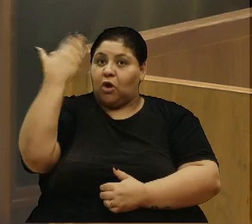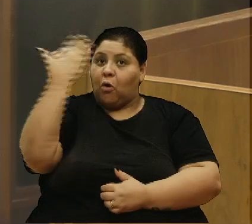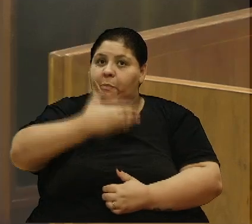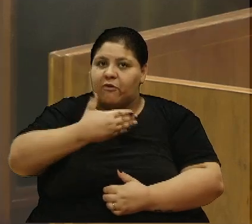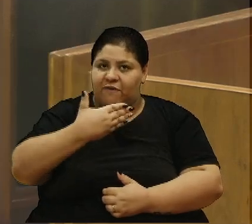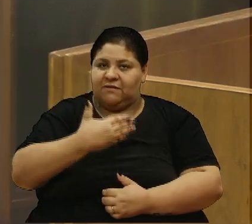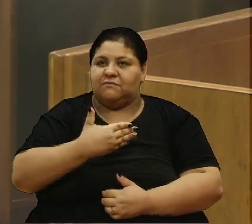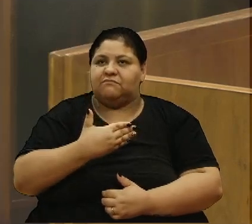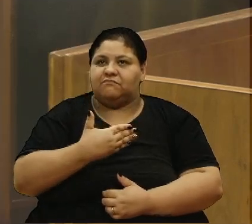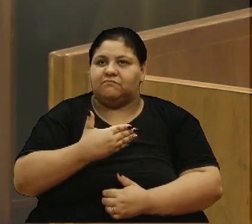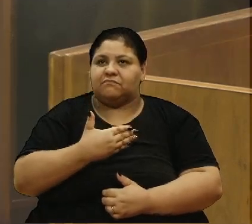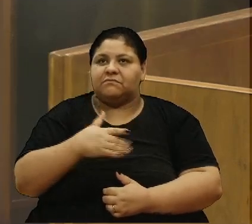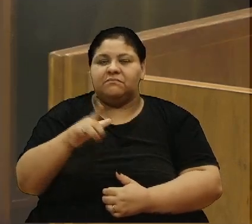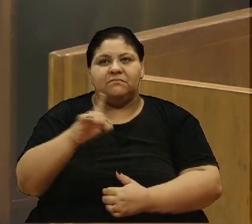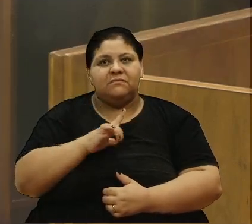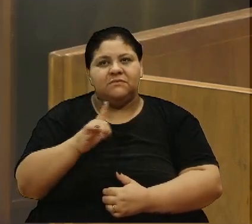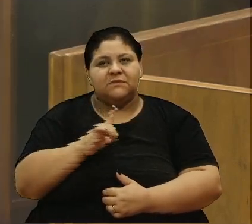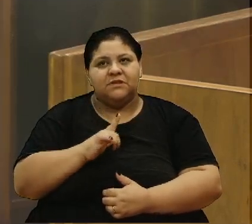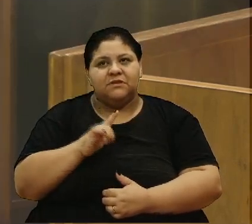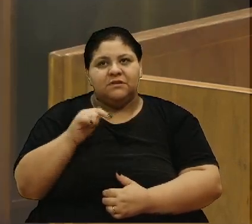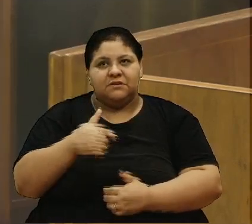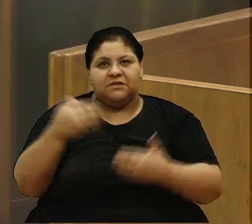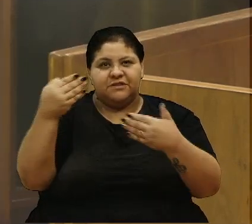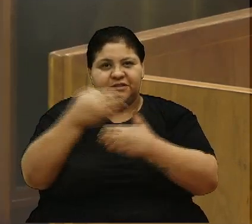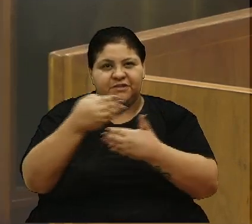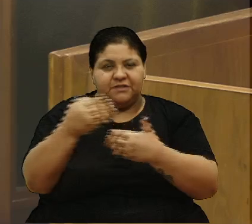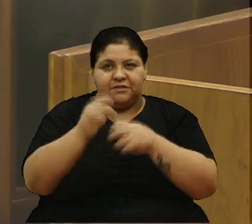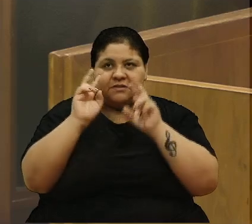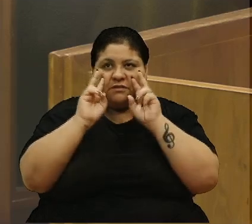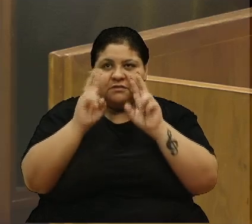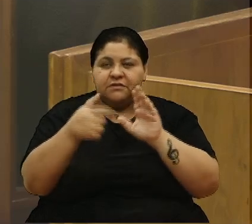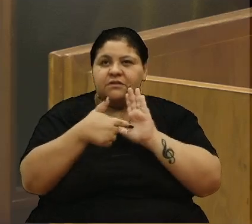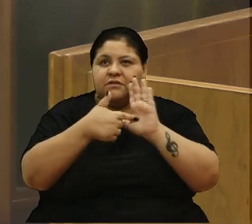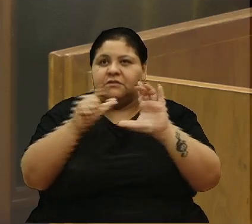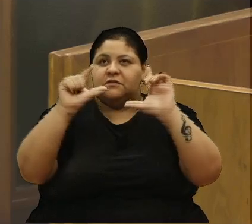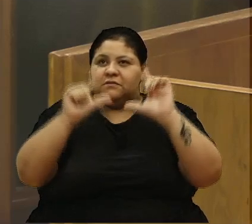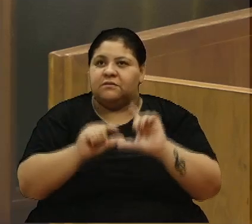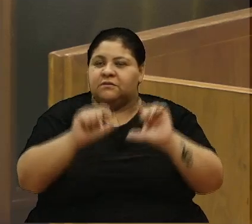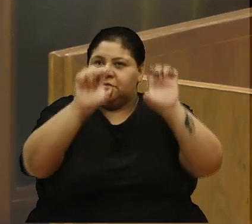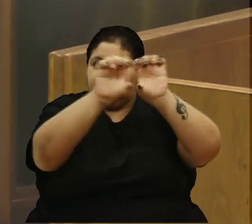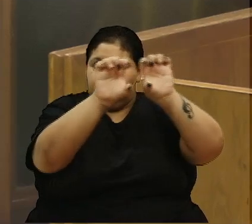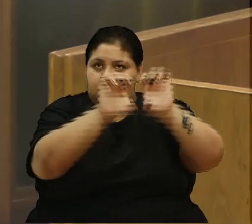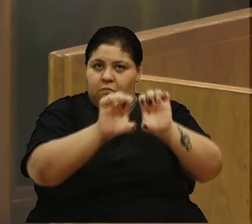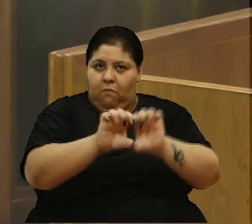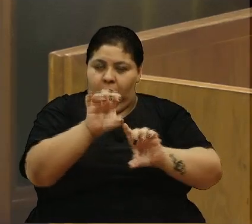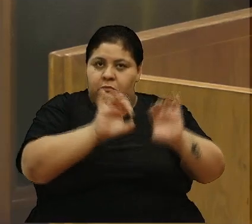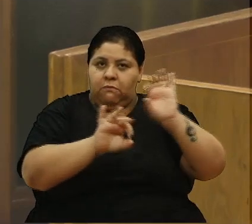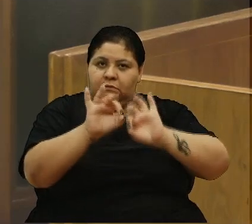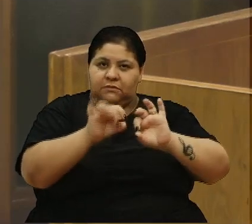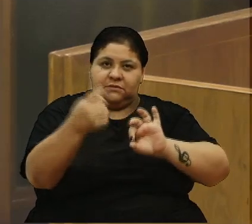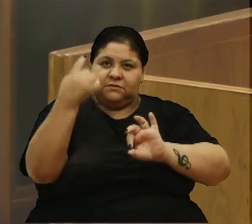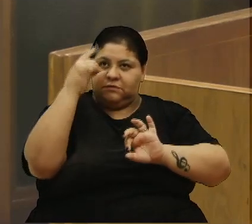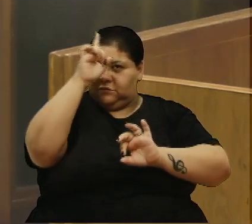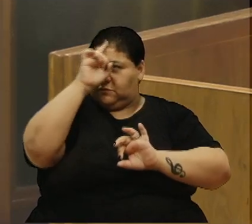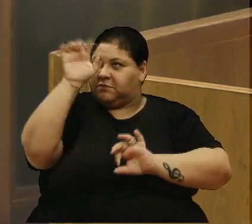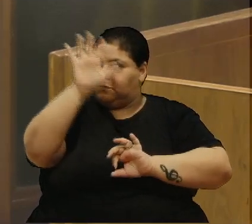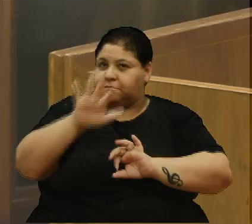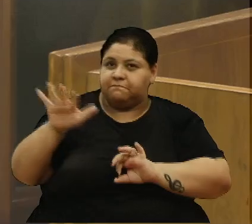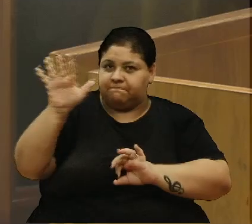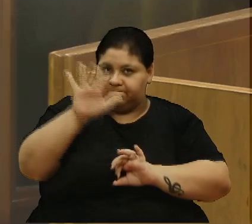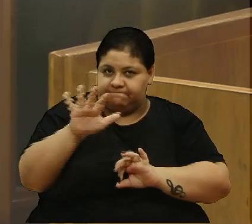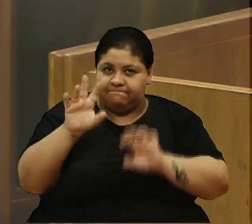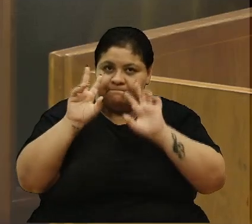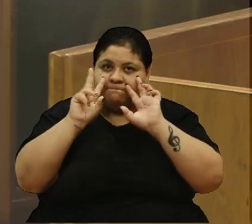comprovado, né? E aí tem nesse slide que a gente está vendo agora, mostra um pouquinho da estrutura que foi preparada lá pelo Hospital Geral. Então,